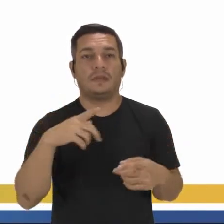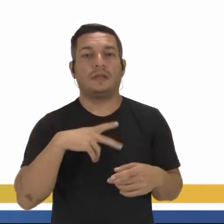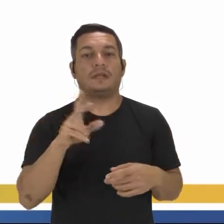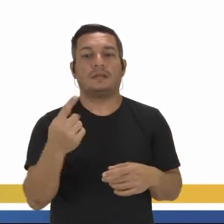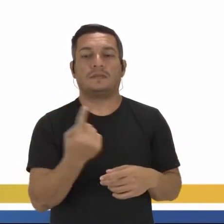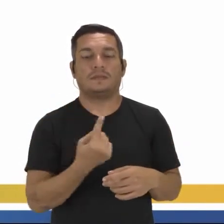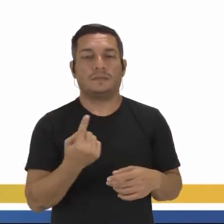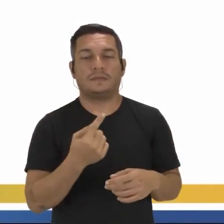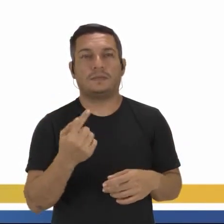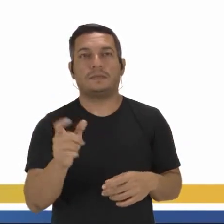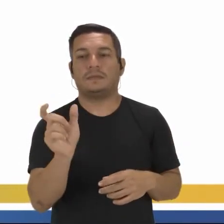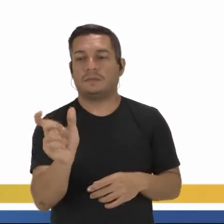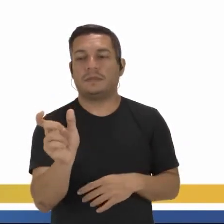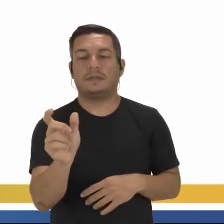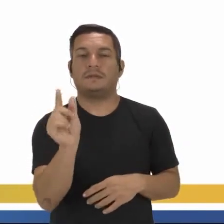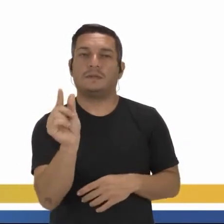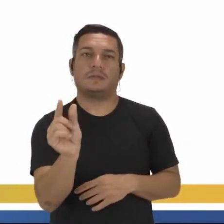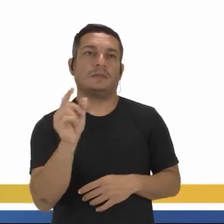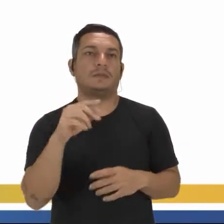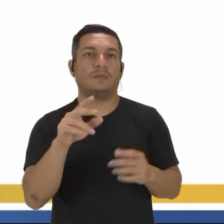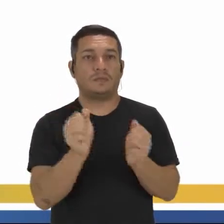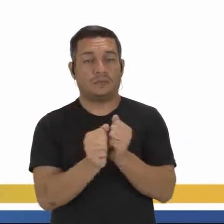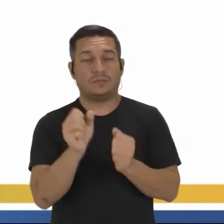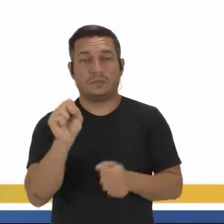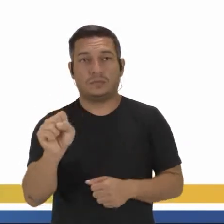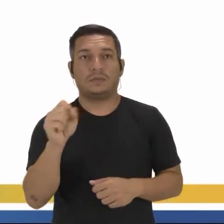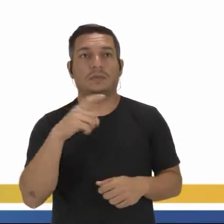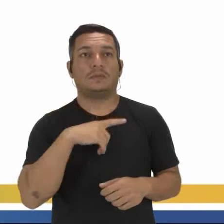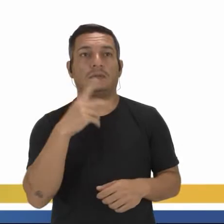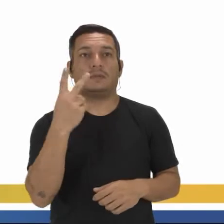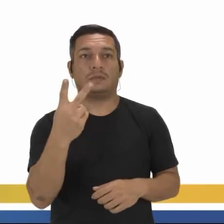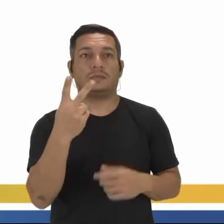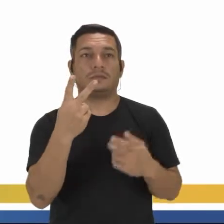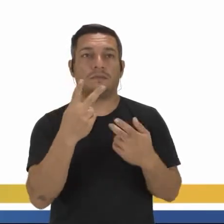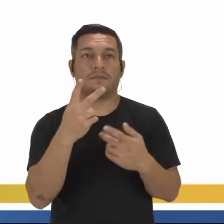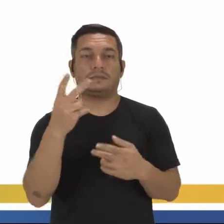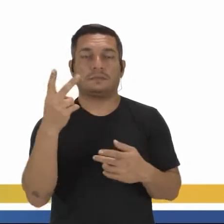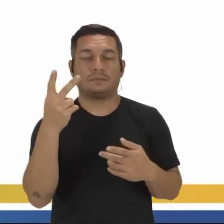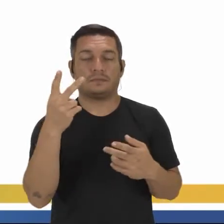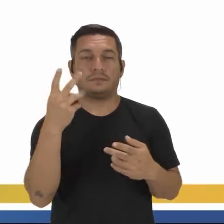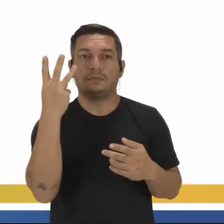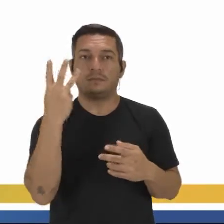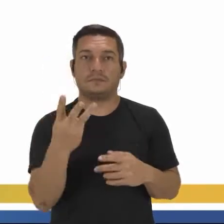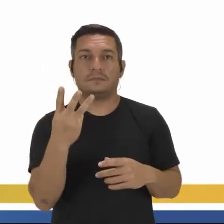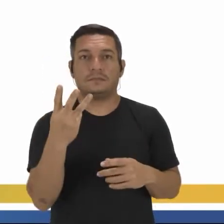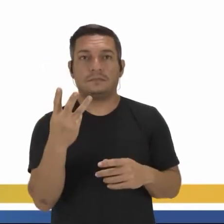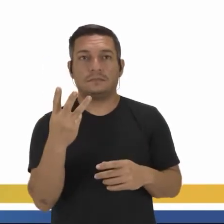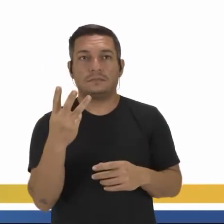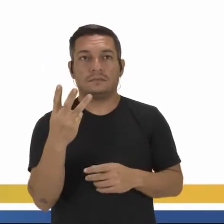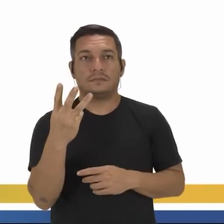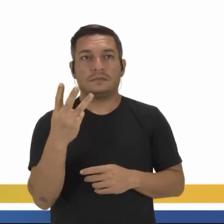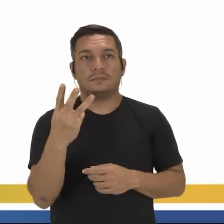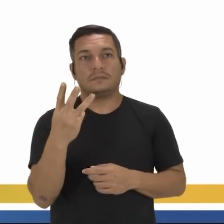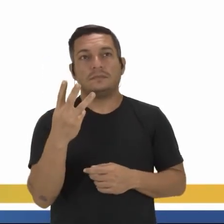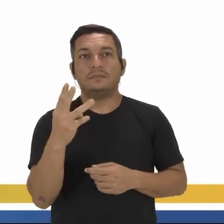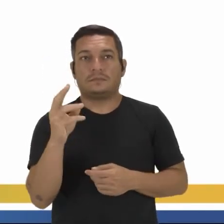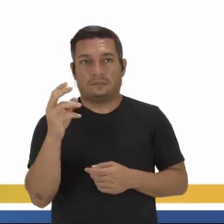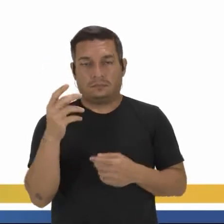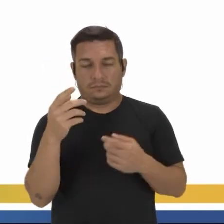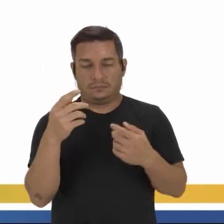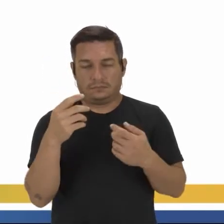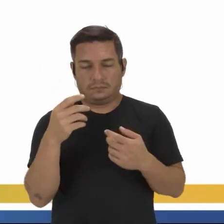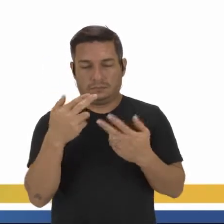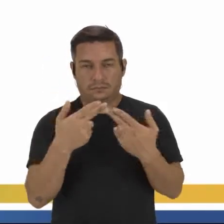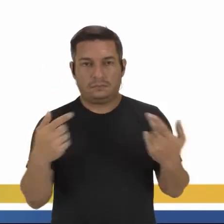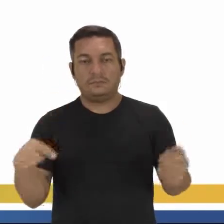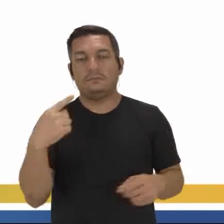ficando sozinhos na sílaba ou seguidos de S, tem duas situações, ou melhor, três situações aqui que nós precisamos